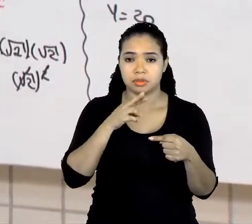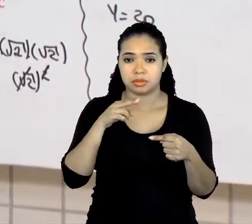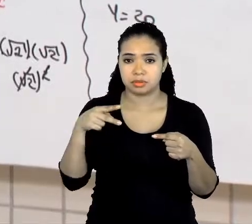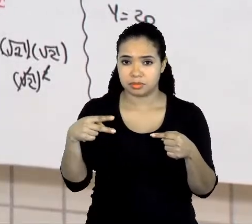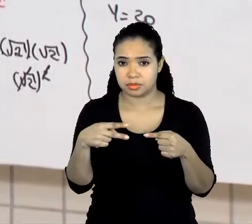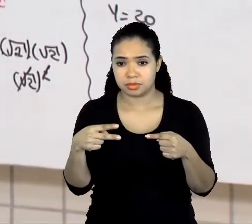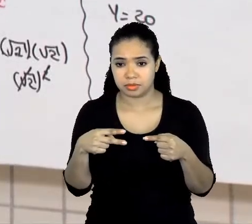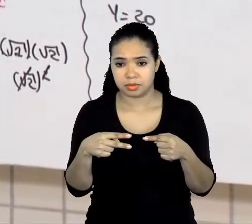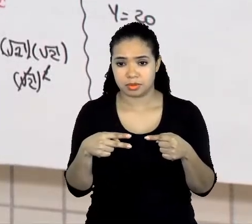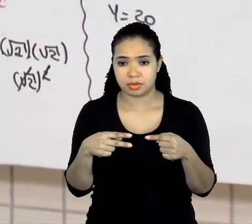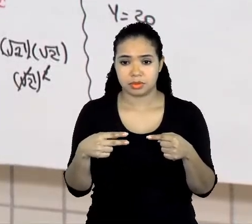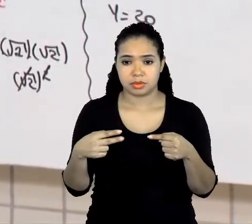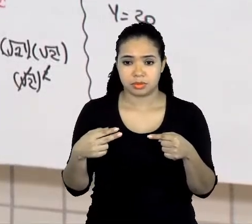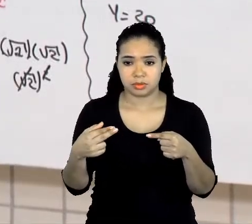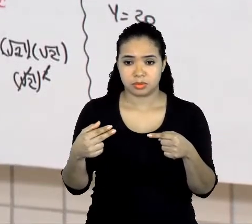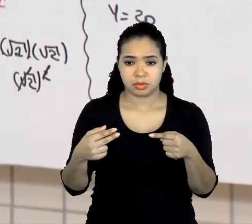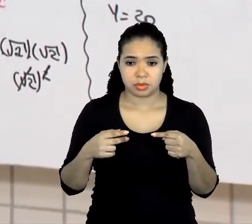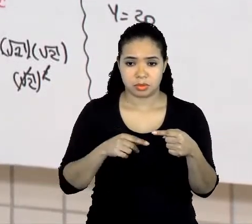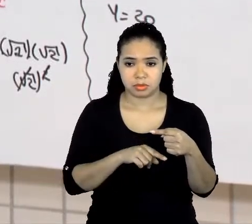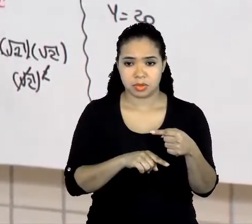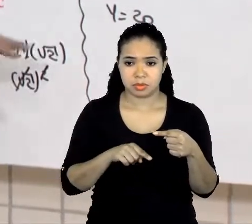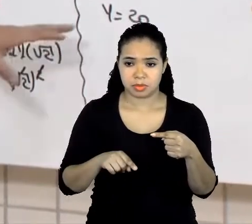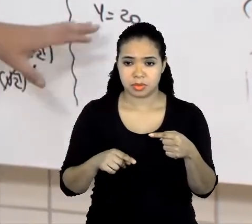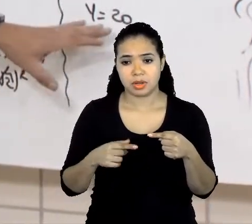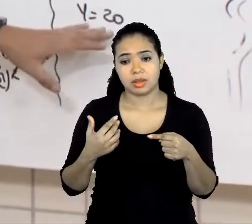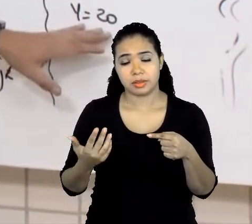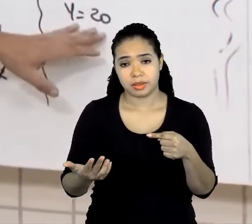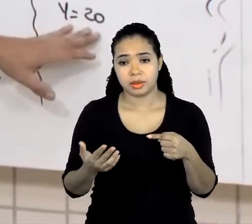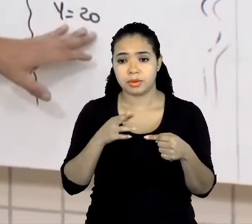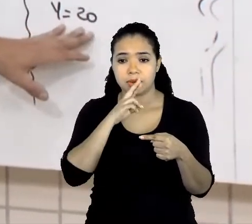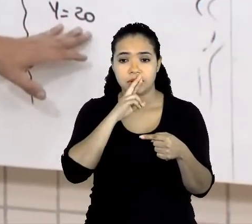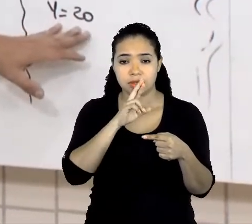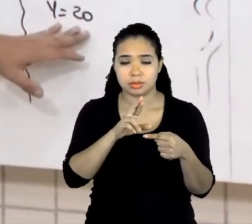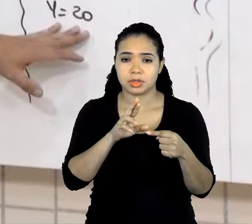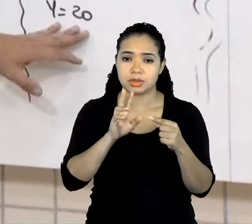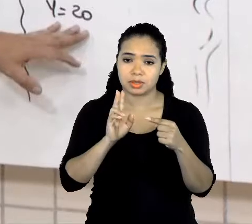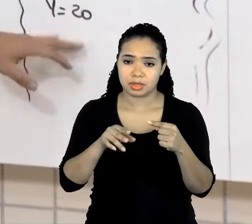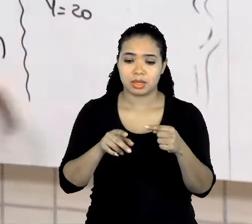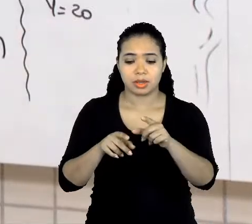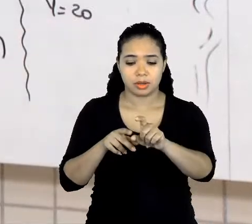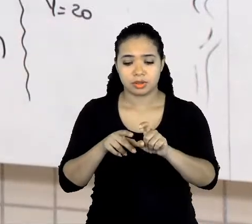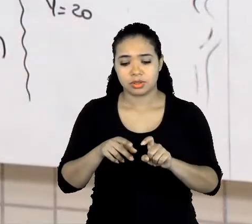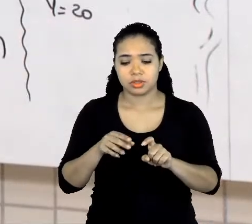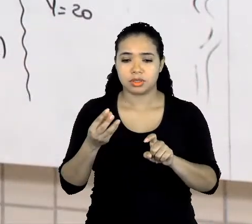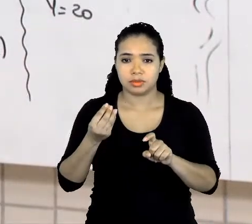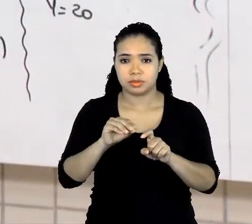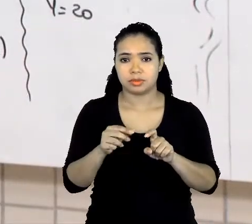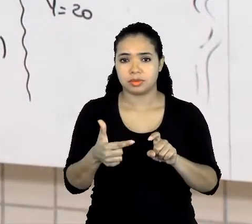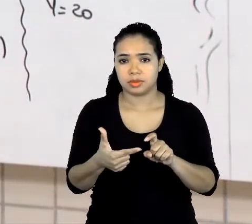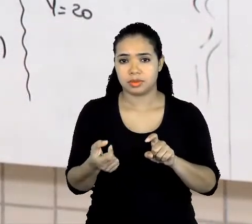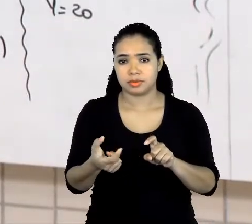na mesma proporção. Ou seja, eu já sei que o x também vai valer 20.